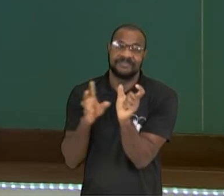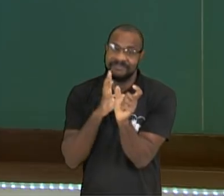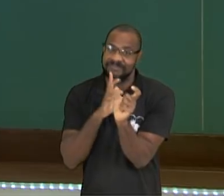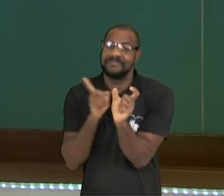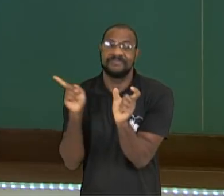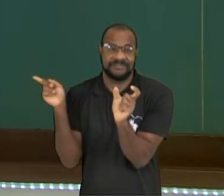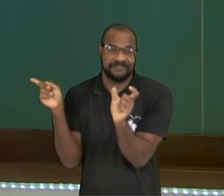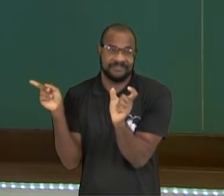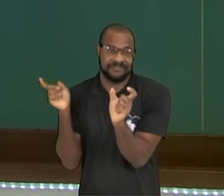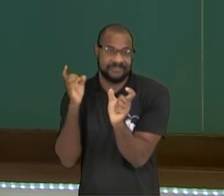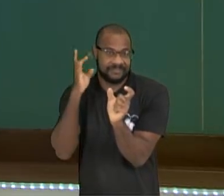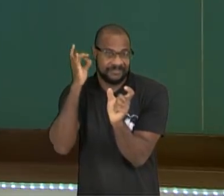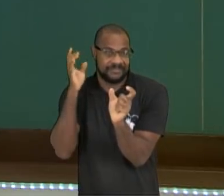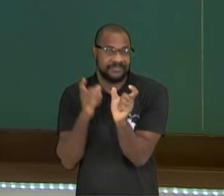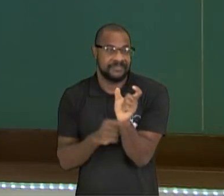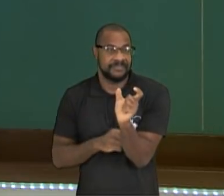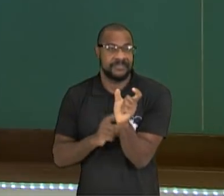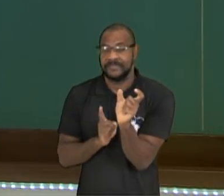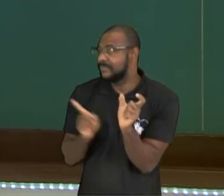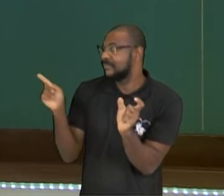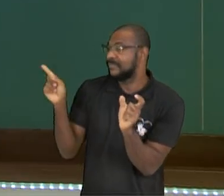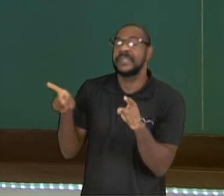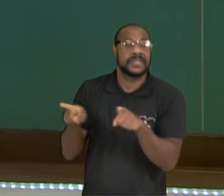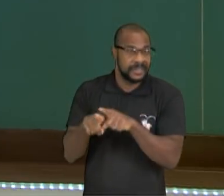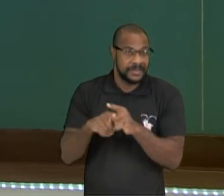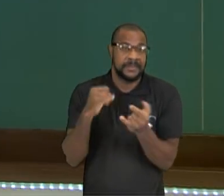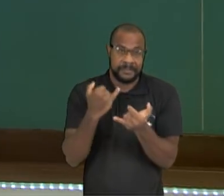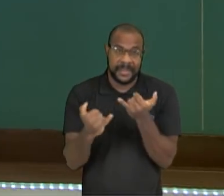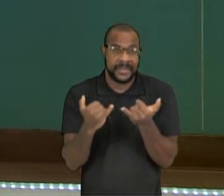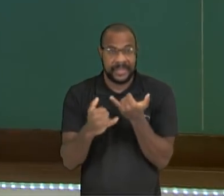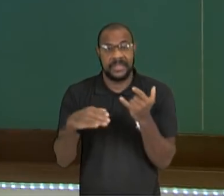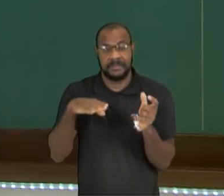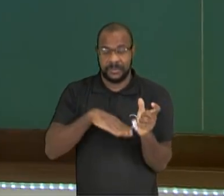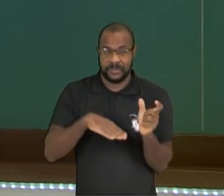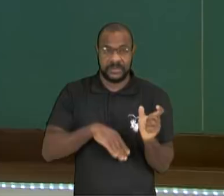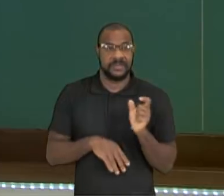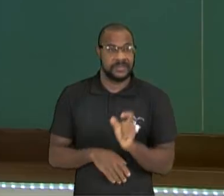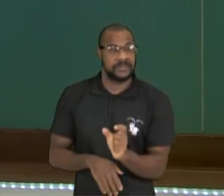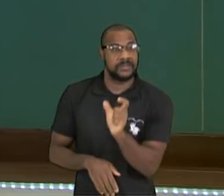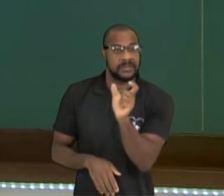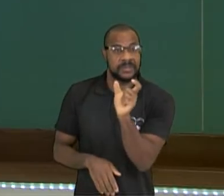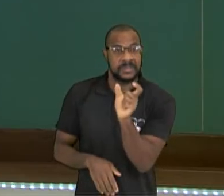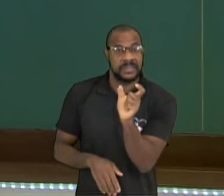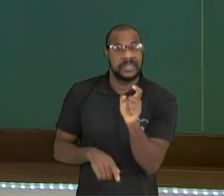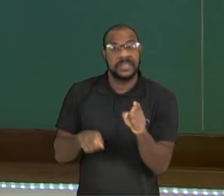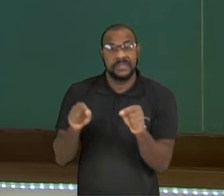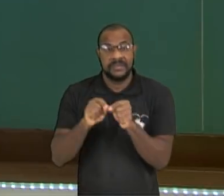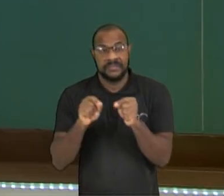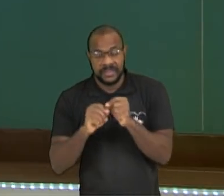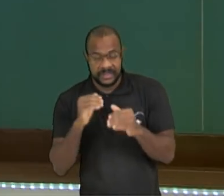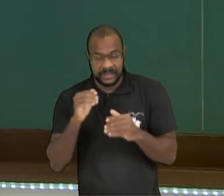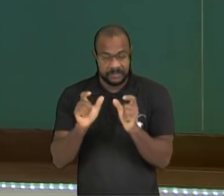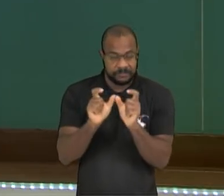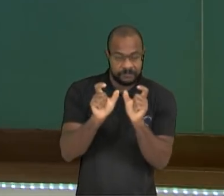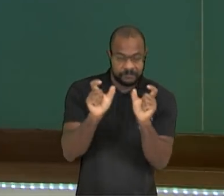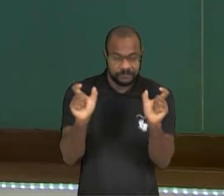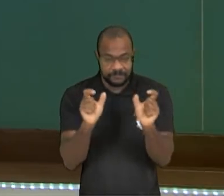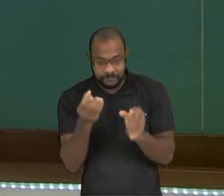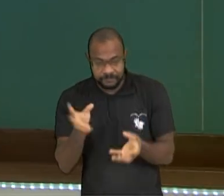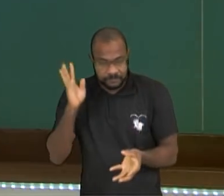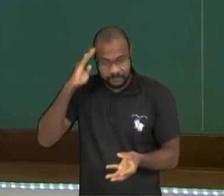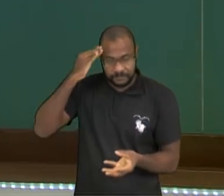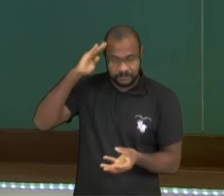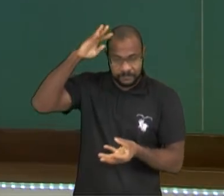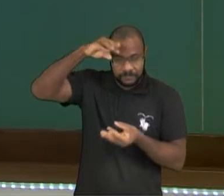portuguesa. Chinese também é outra palavra cognata. E assim eu vou construindo a minha